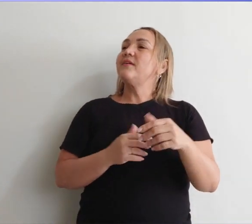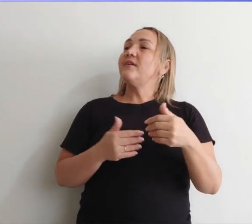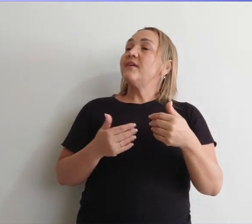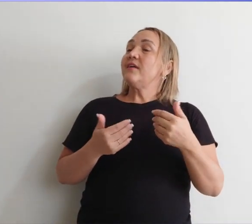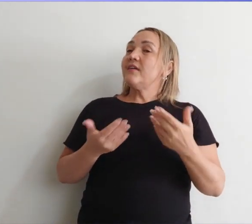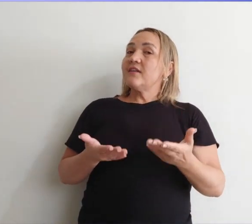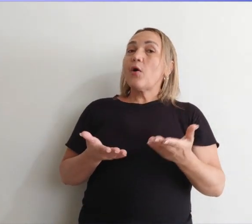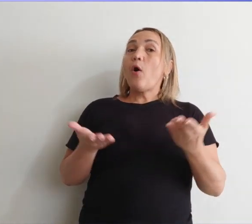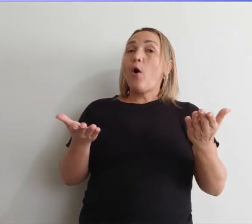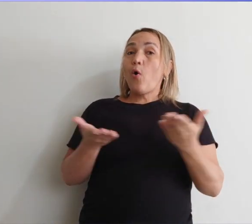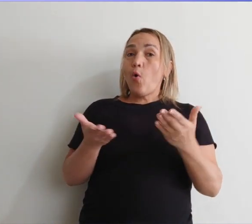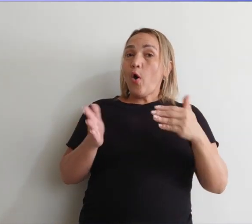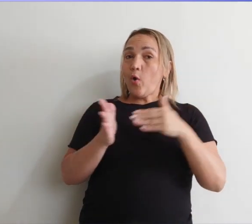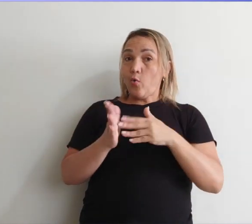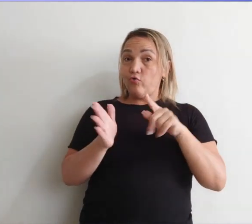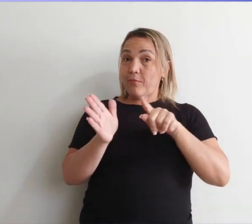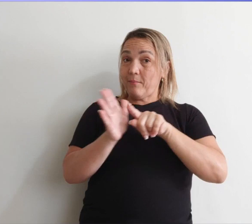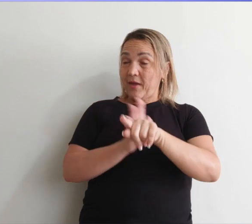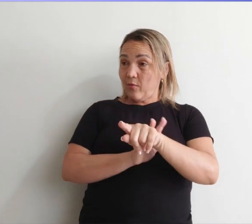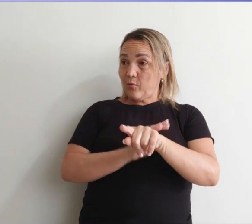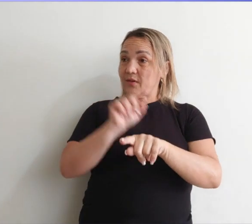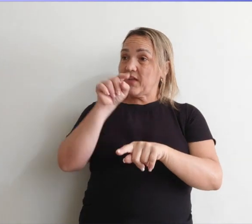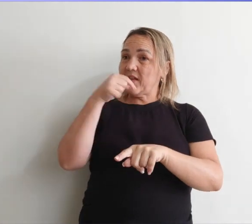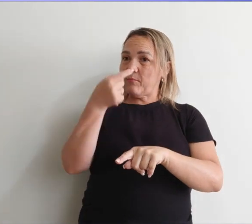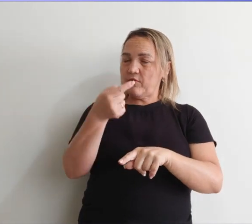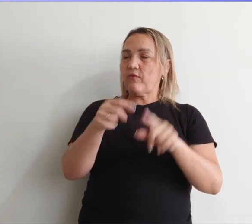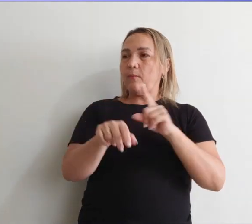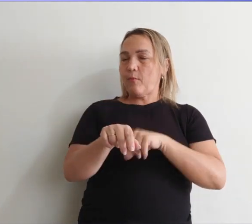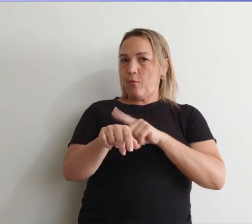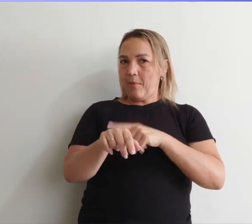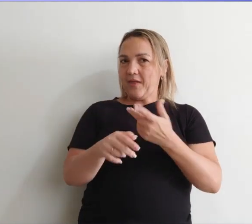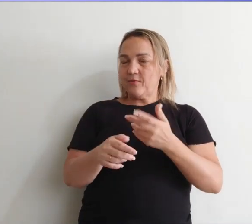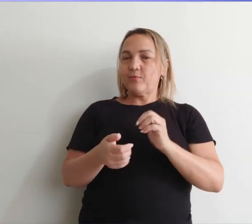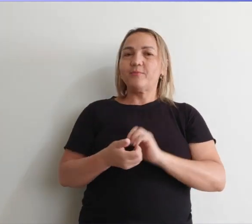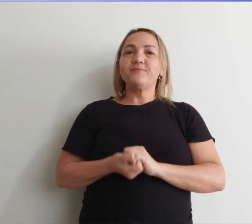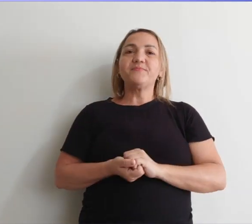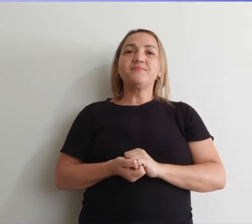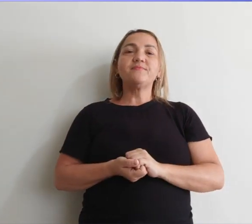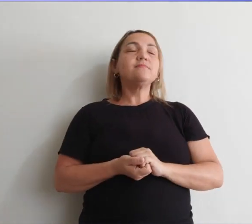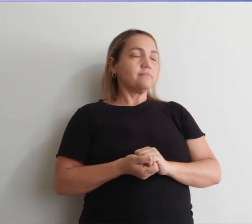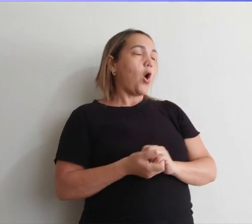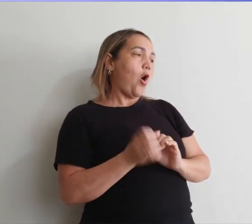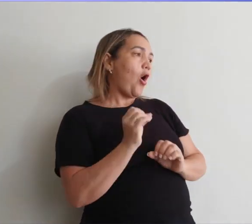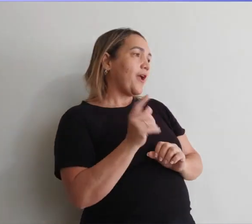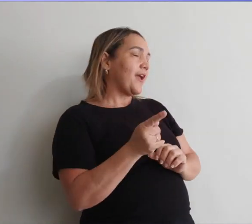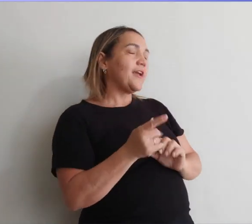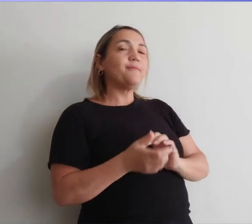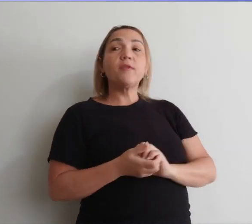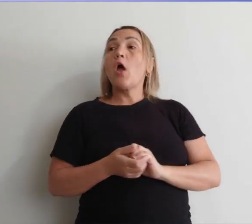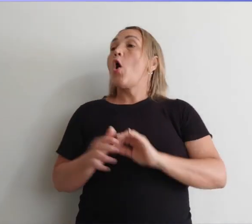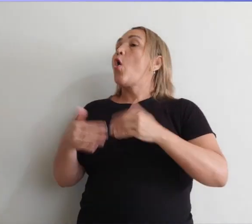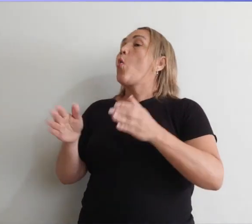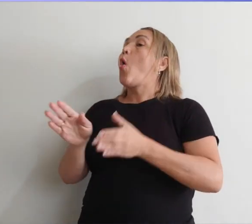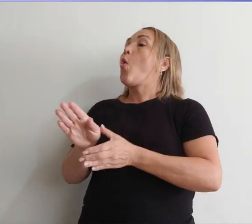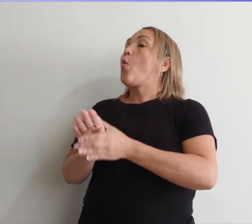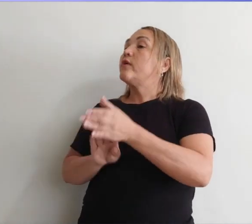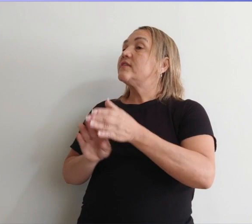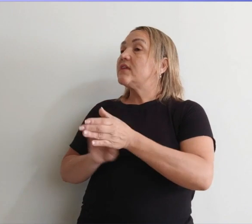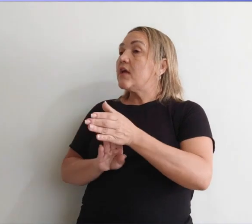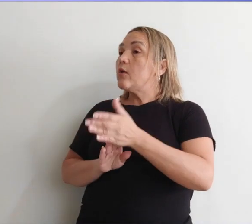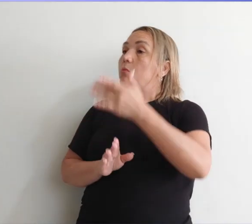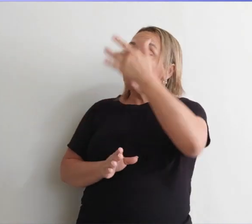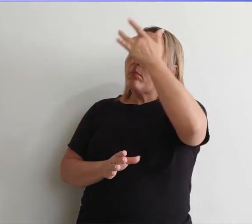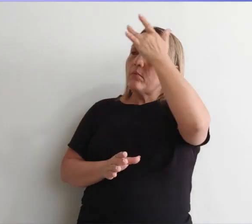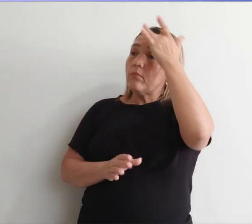Então, agora vai ser a última pergunta e depois a gente vai para esse momento. Tá. Qual conselho você daria para aqueles que